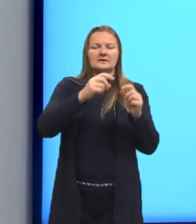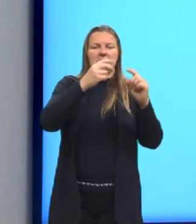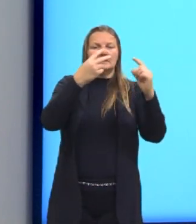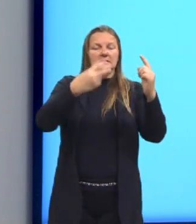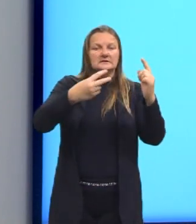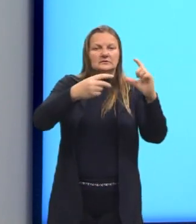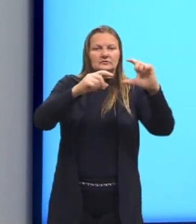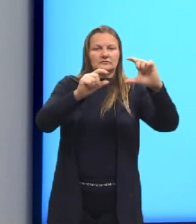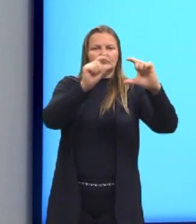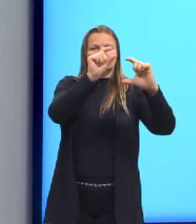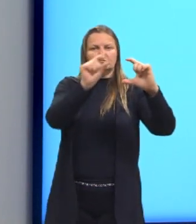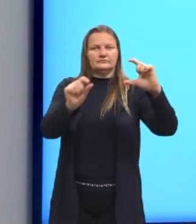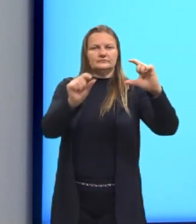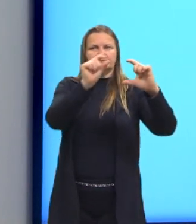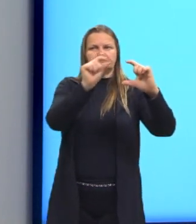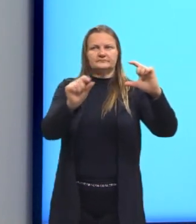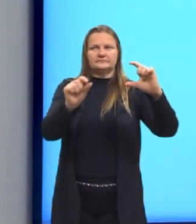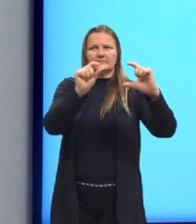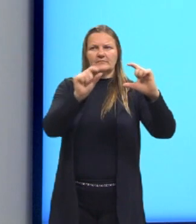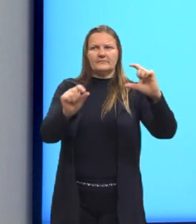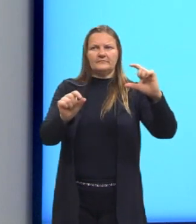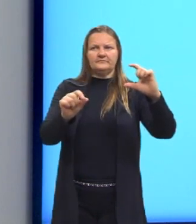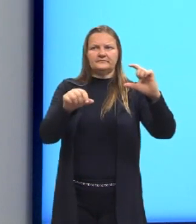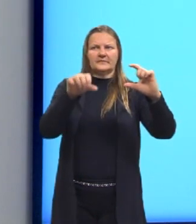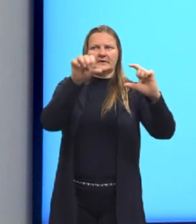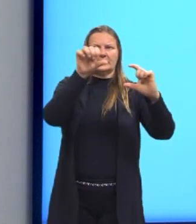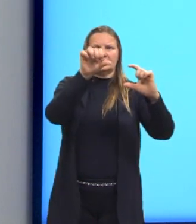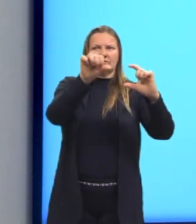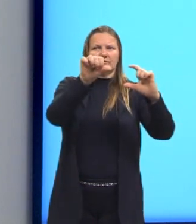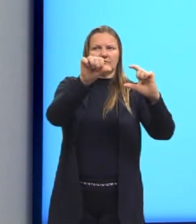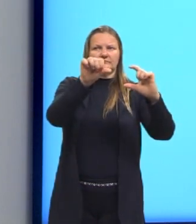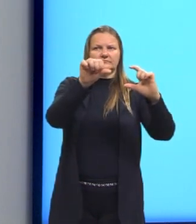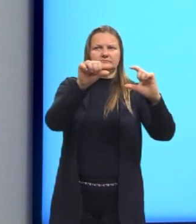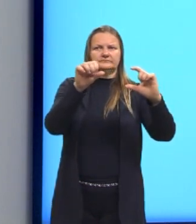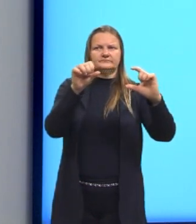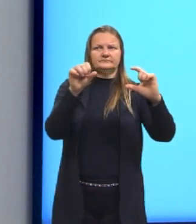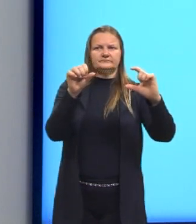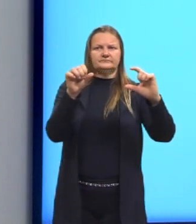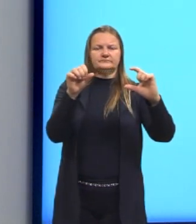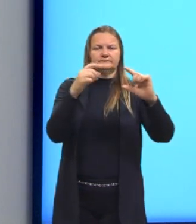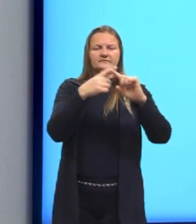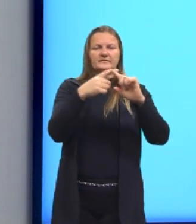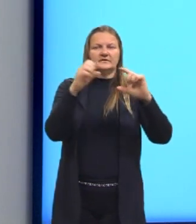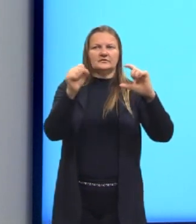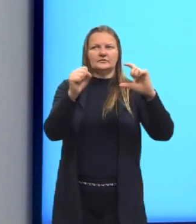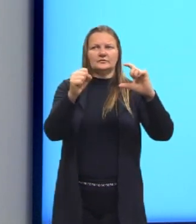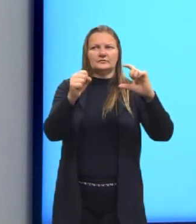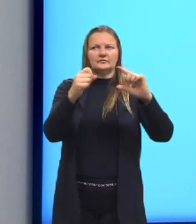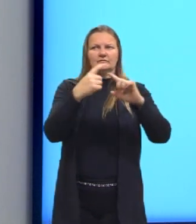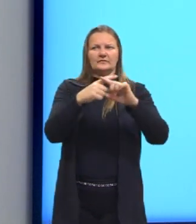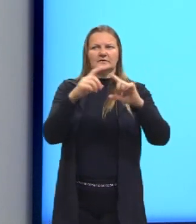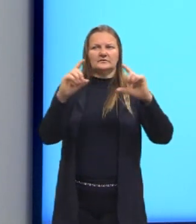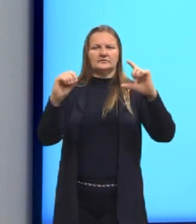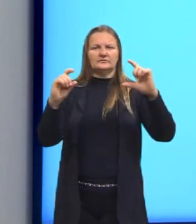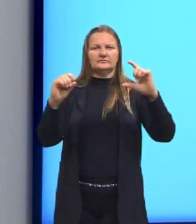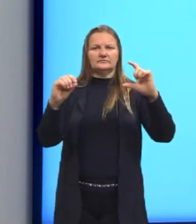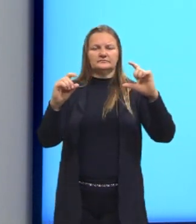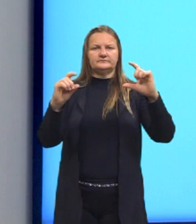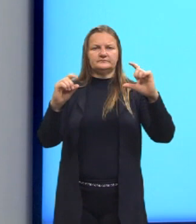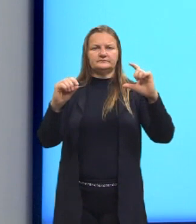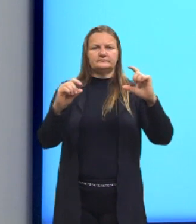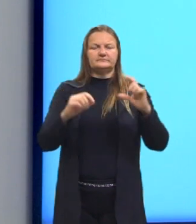segunda diagonal principal. Então, ficaria 9 vezes 8 vezes o 10.